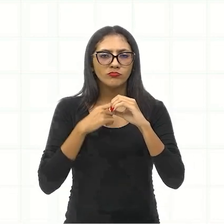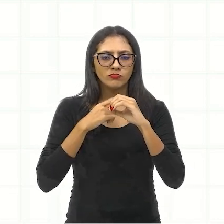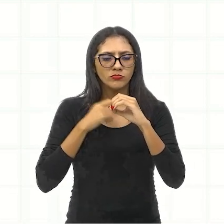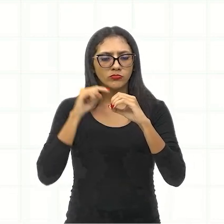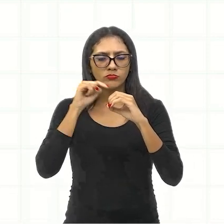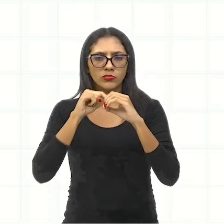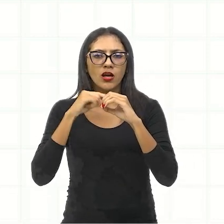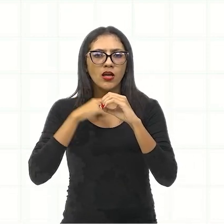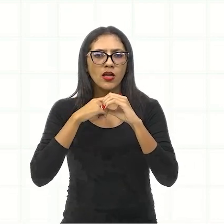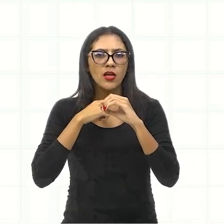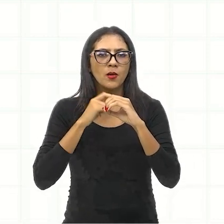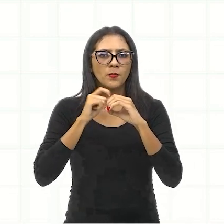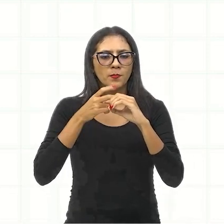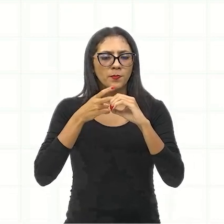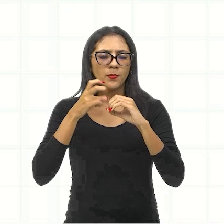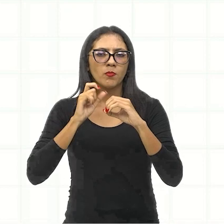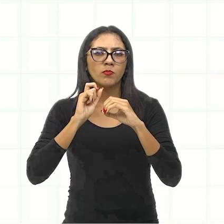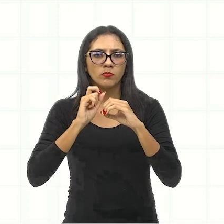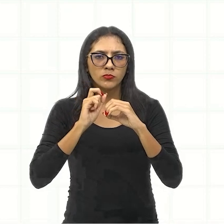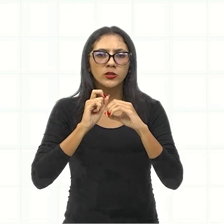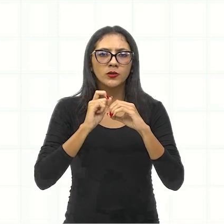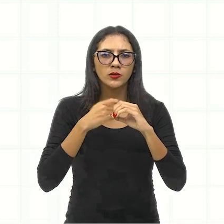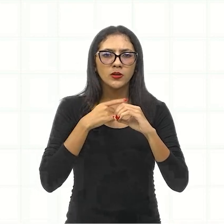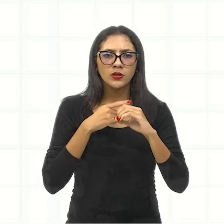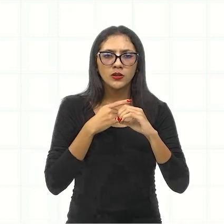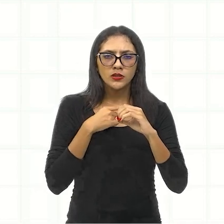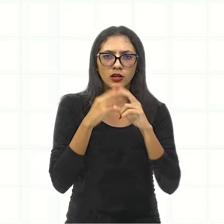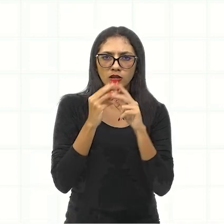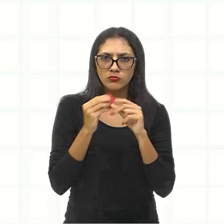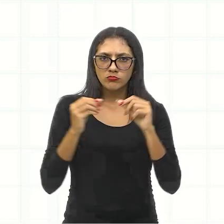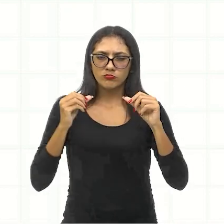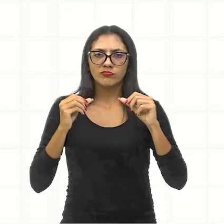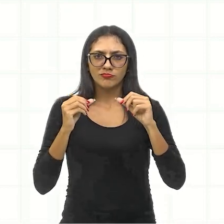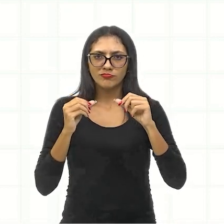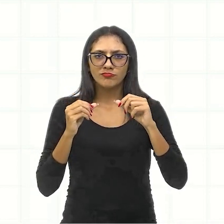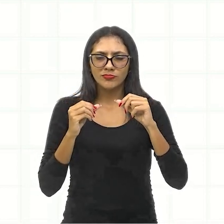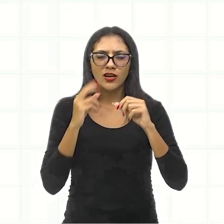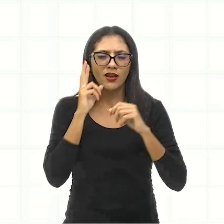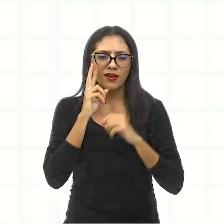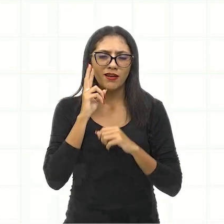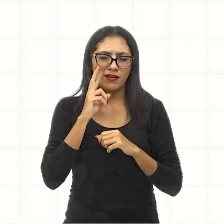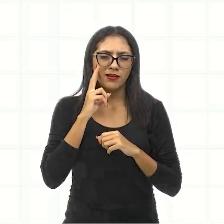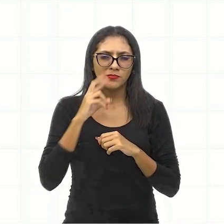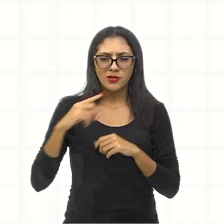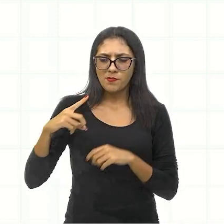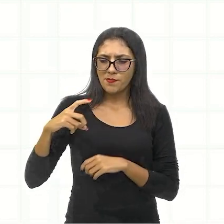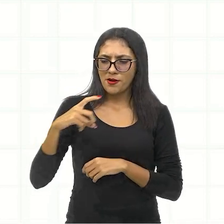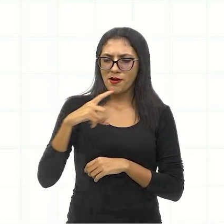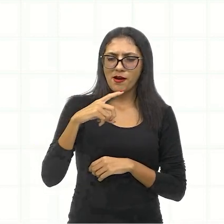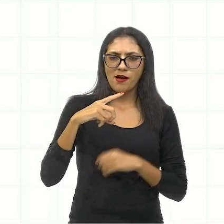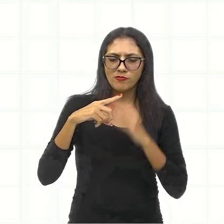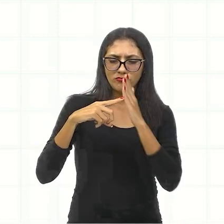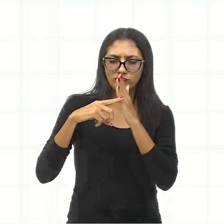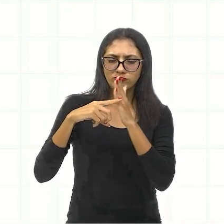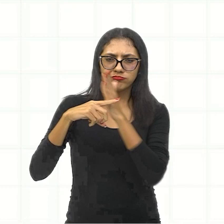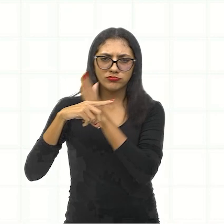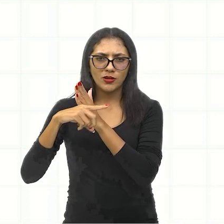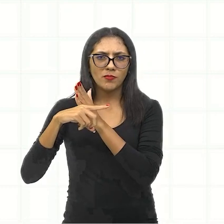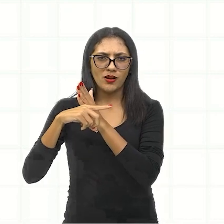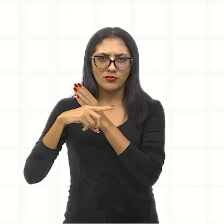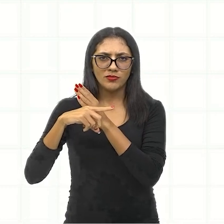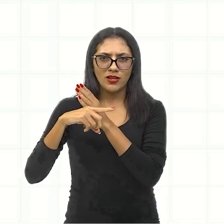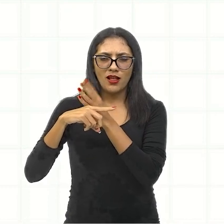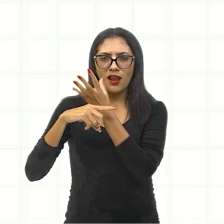ter a degeneração da cauda do espermatozoide, que a gente já comentou também, e aí a gente vai ter a união